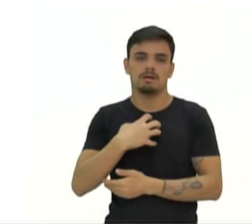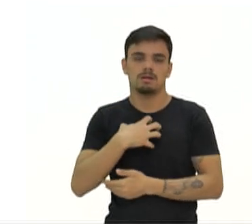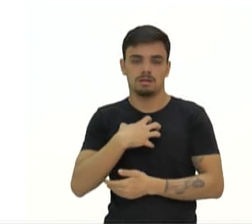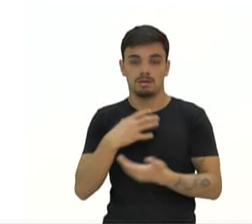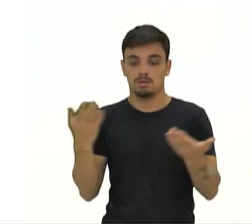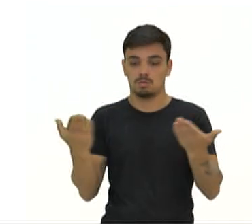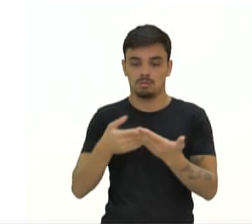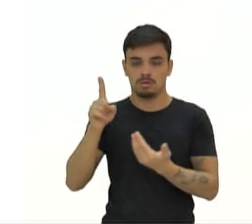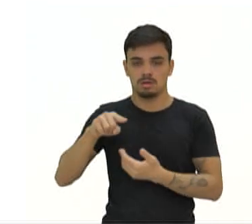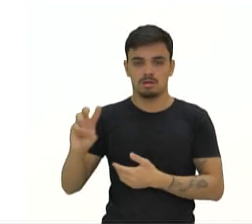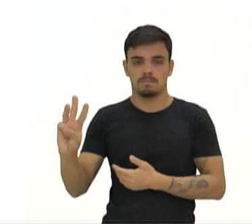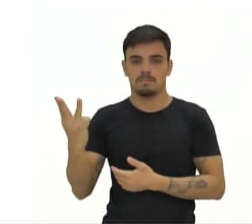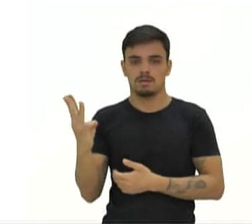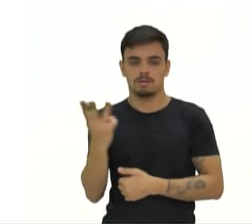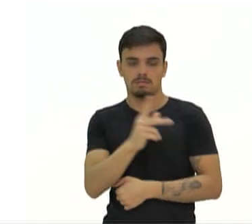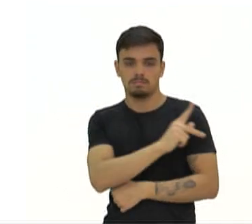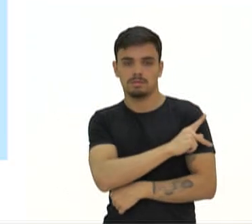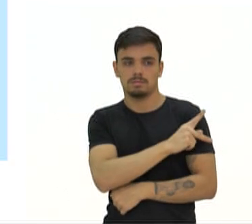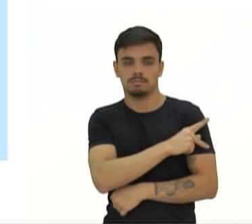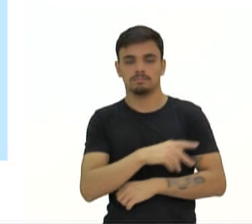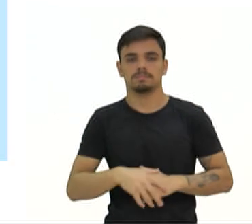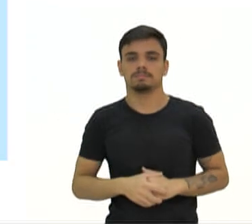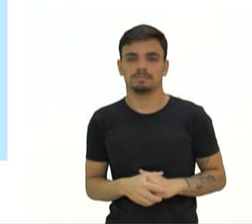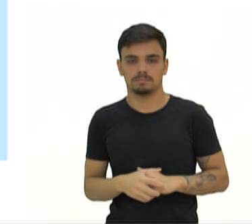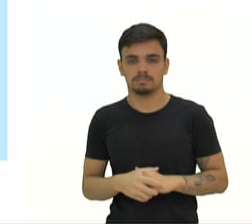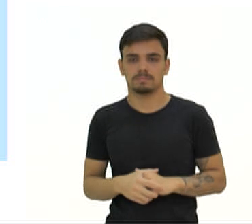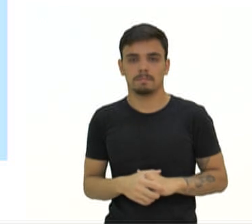e Piauí, ok?